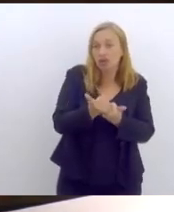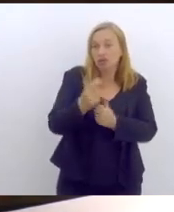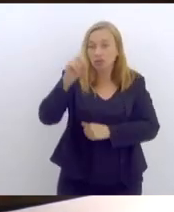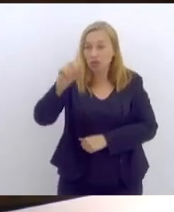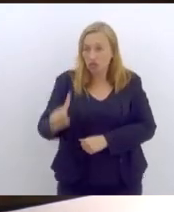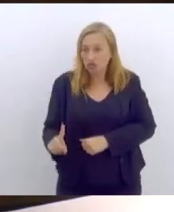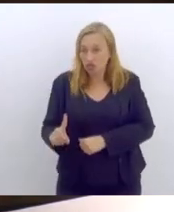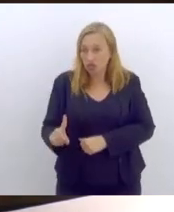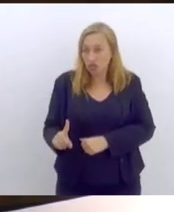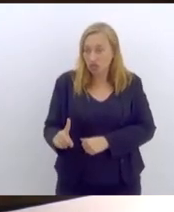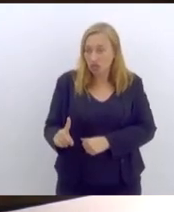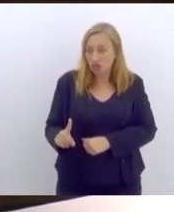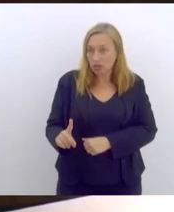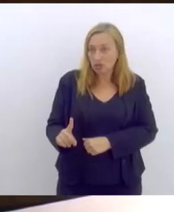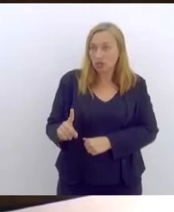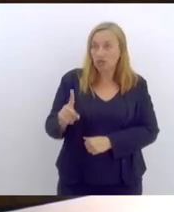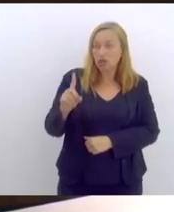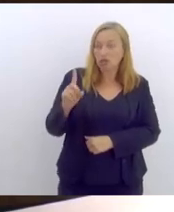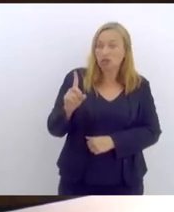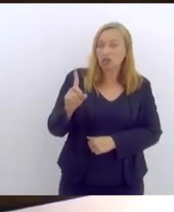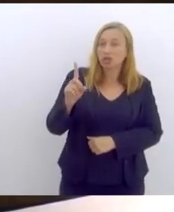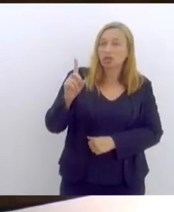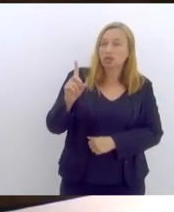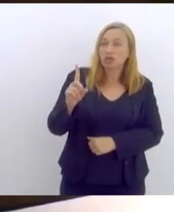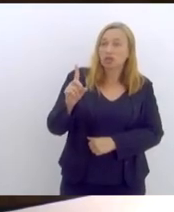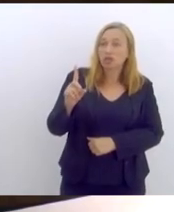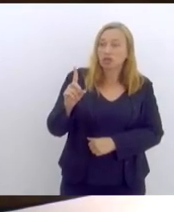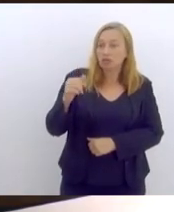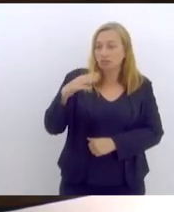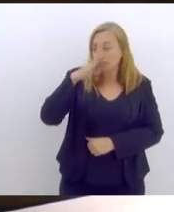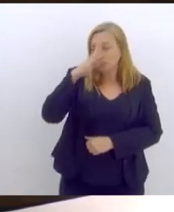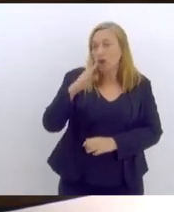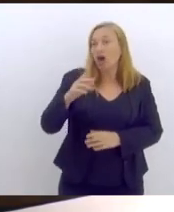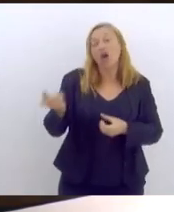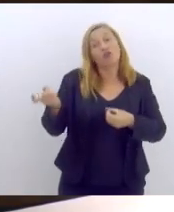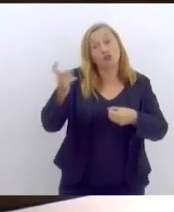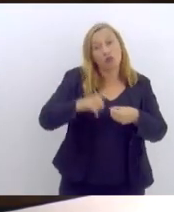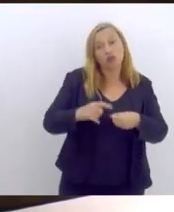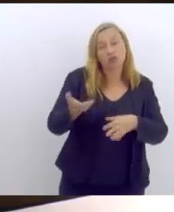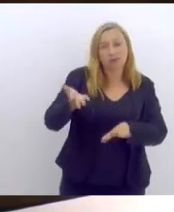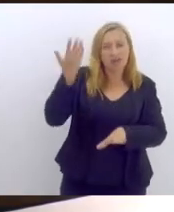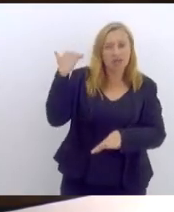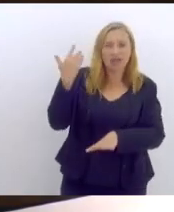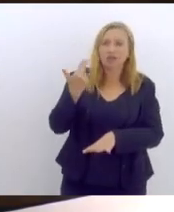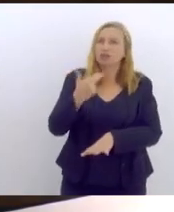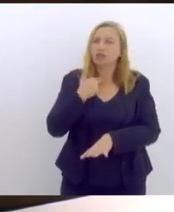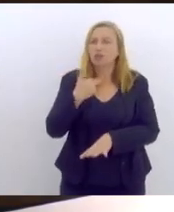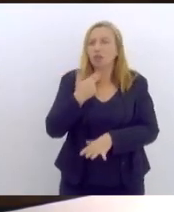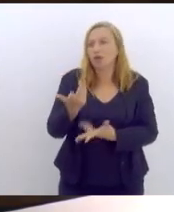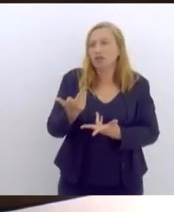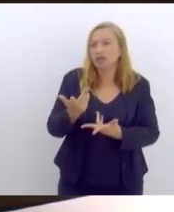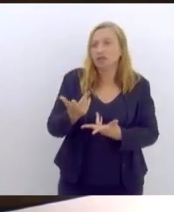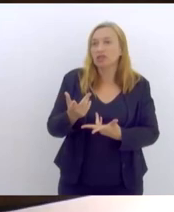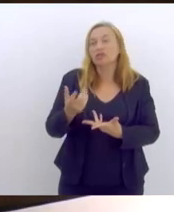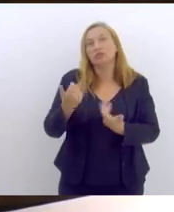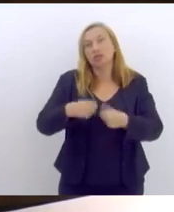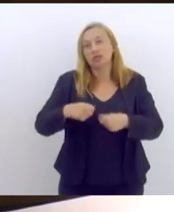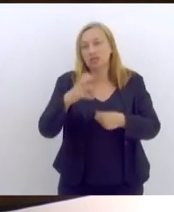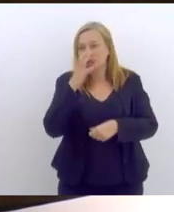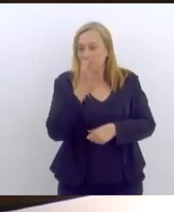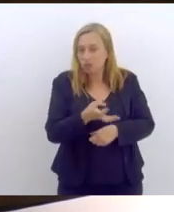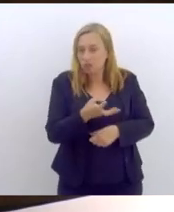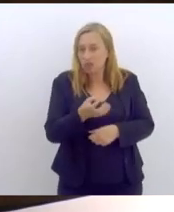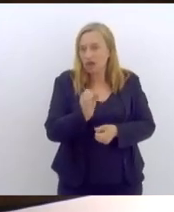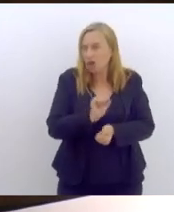um cara que é fã de Nicolas Ferreira, de Jair Messias Bolsonaro, e aí volta o passado. Aí a gente não pode, a gente tem que acusar, não pode nem